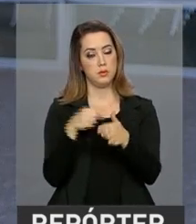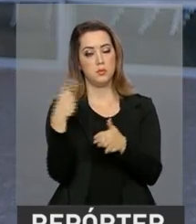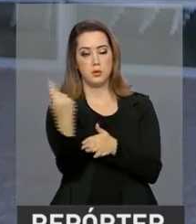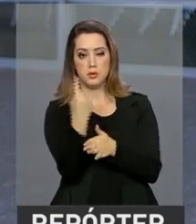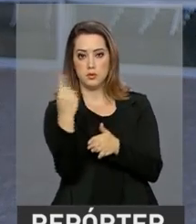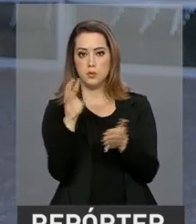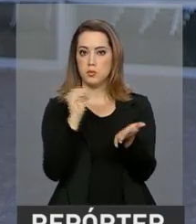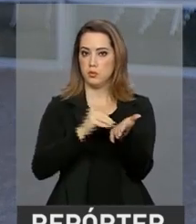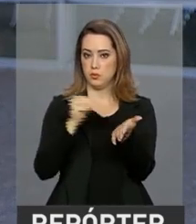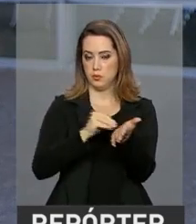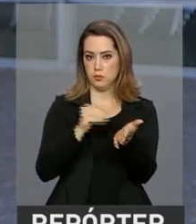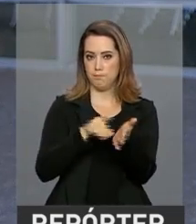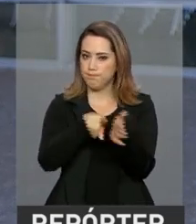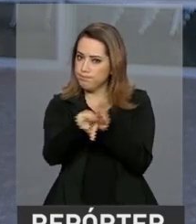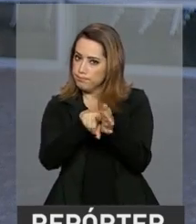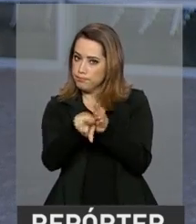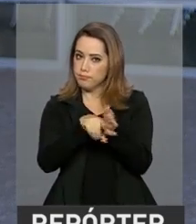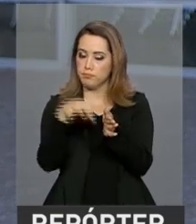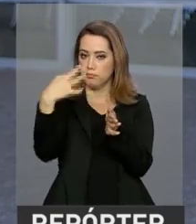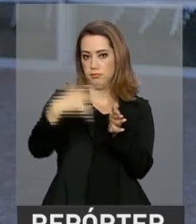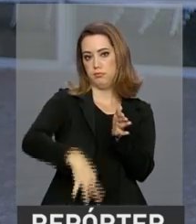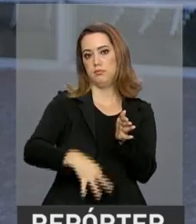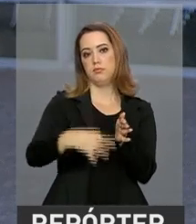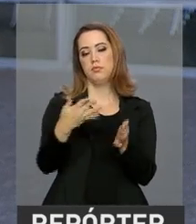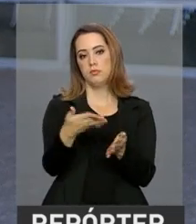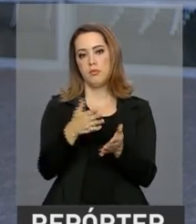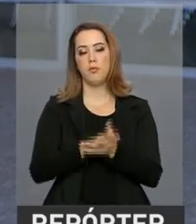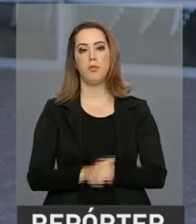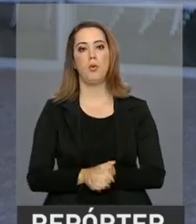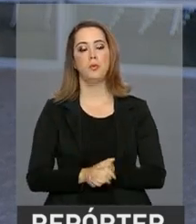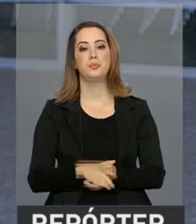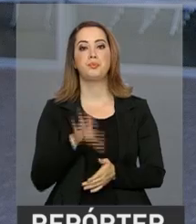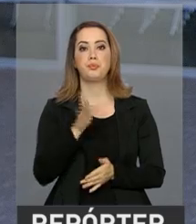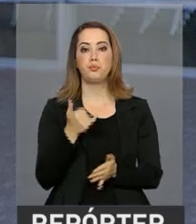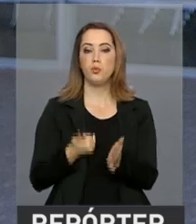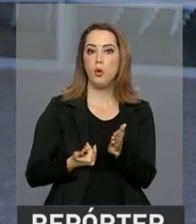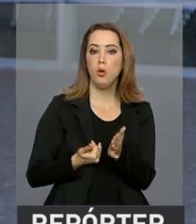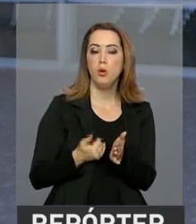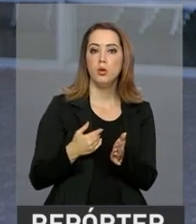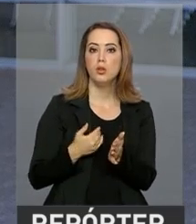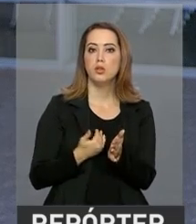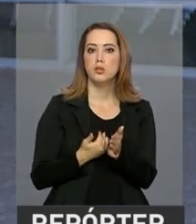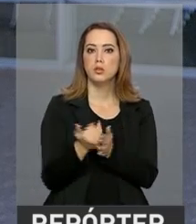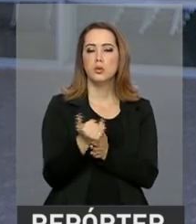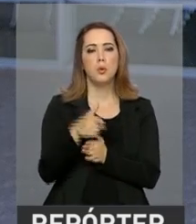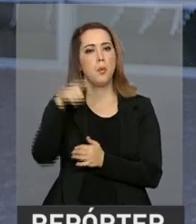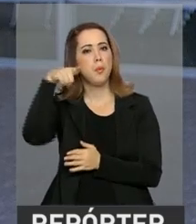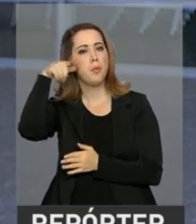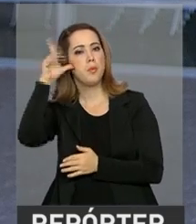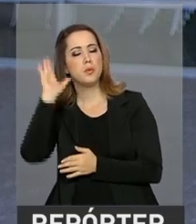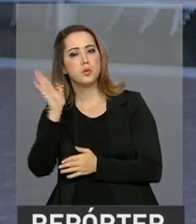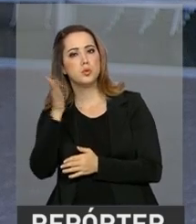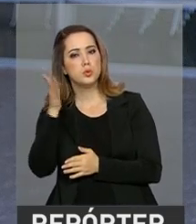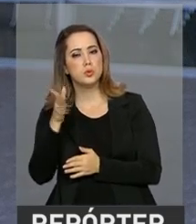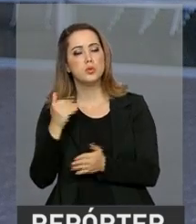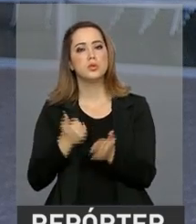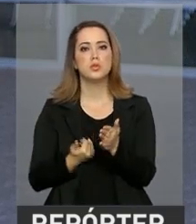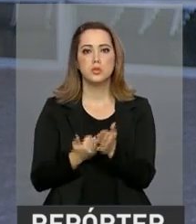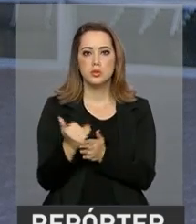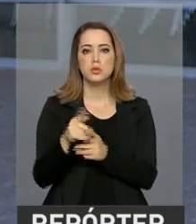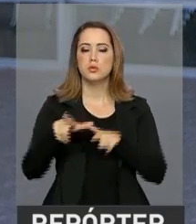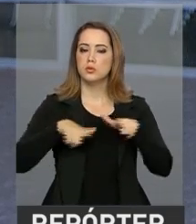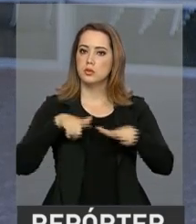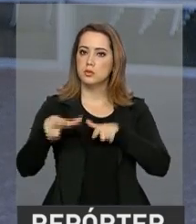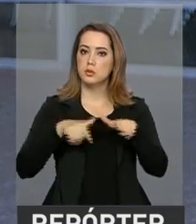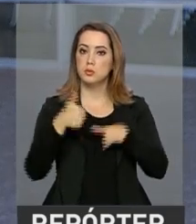Lava Jato. E, Renata, desde ontem, 1.200 homens das Forças Armadas foram enviados e já estão trabalhando no estado do Rio Grande